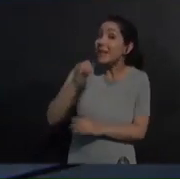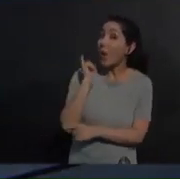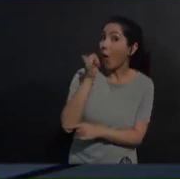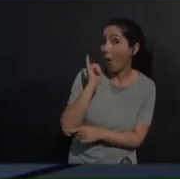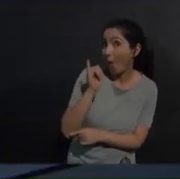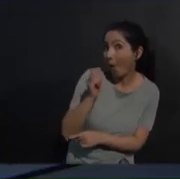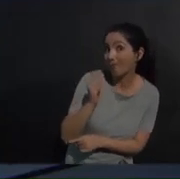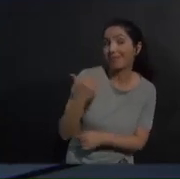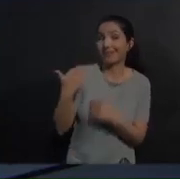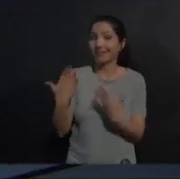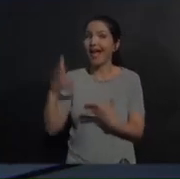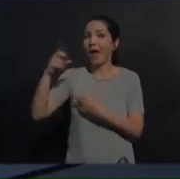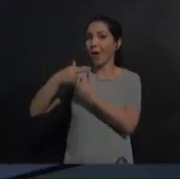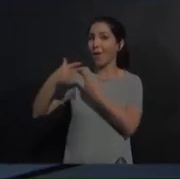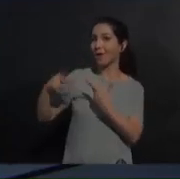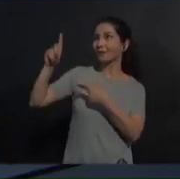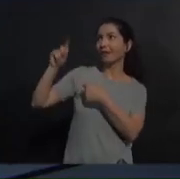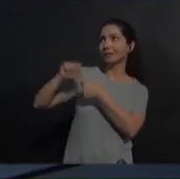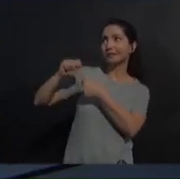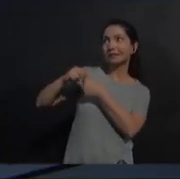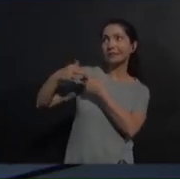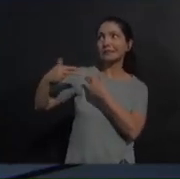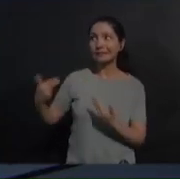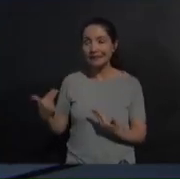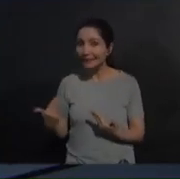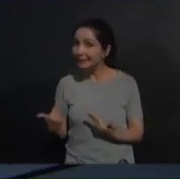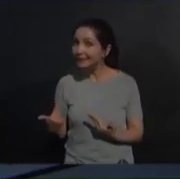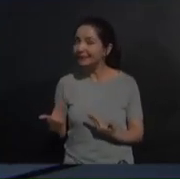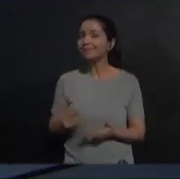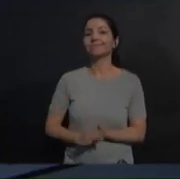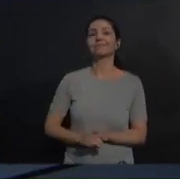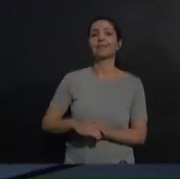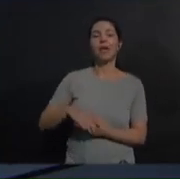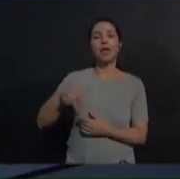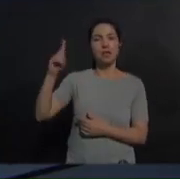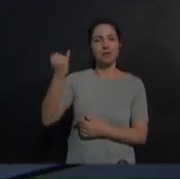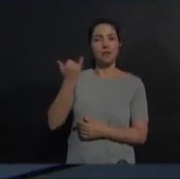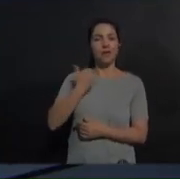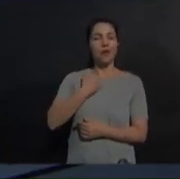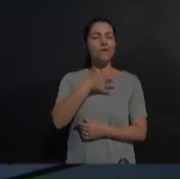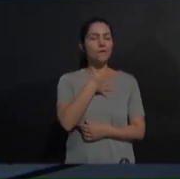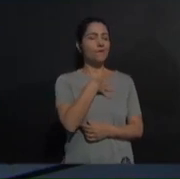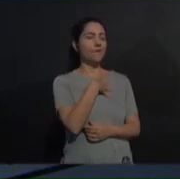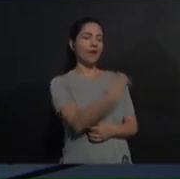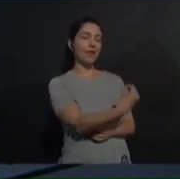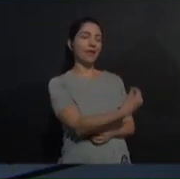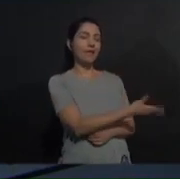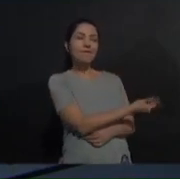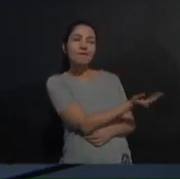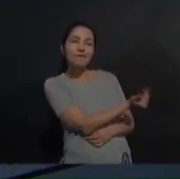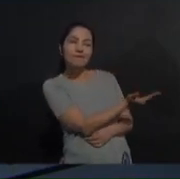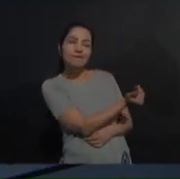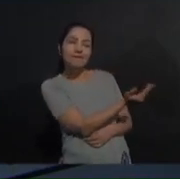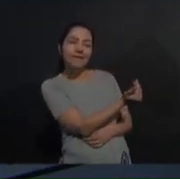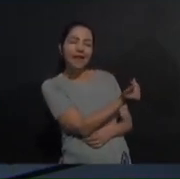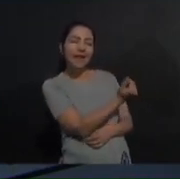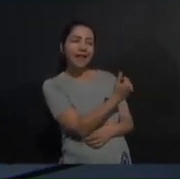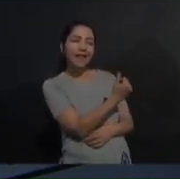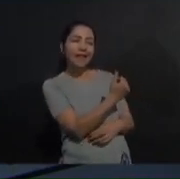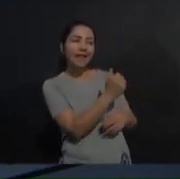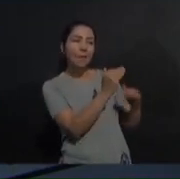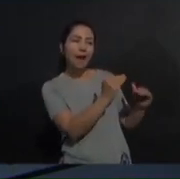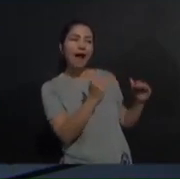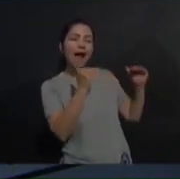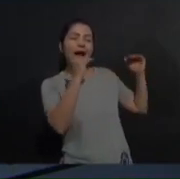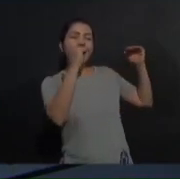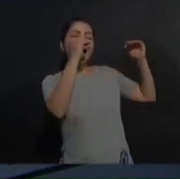o que, Deus fez, Deus fez assim comigo: filha, eu vou te levar para um lugar mais alto.